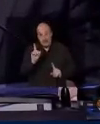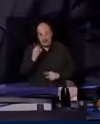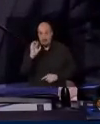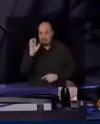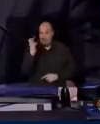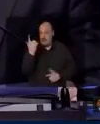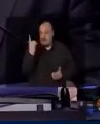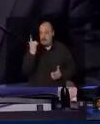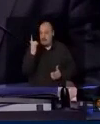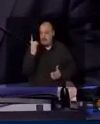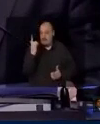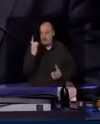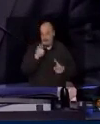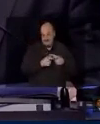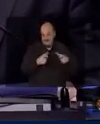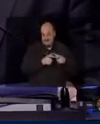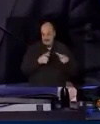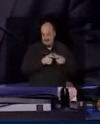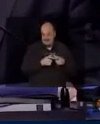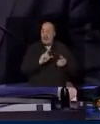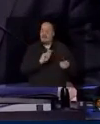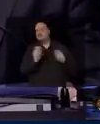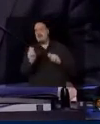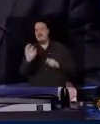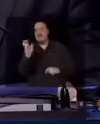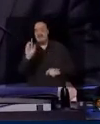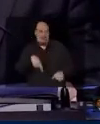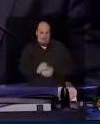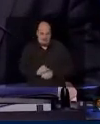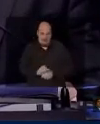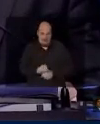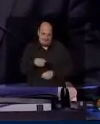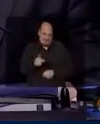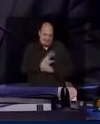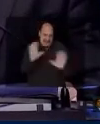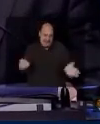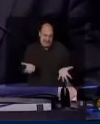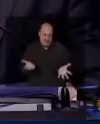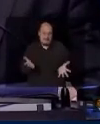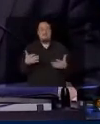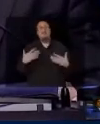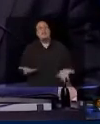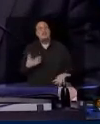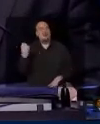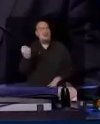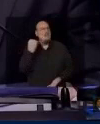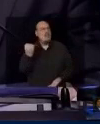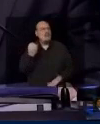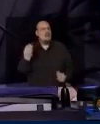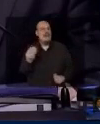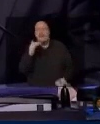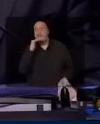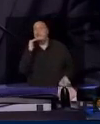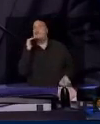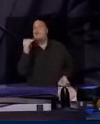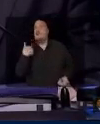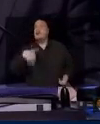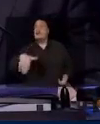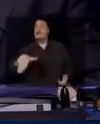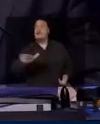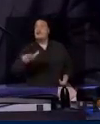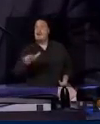tá aparecendo ail e Marcelo to armina ex de Argentina 2021 nãoé É triste a gente